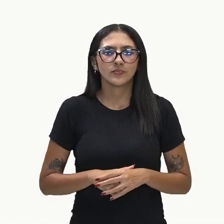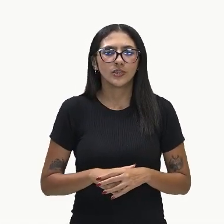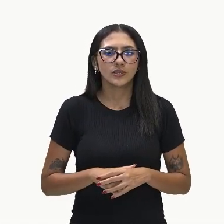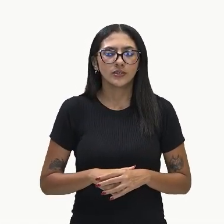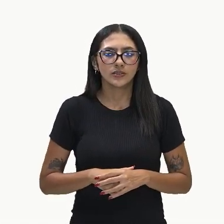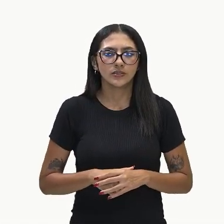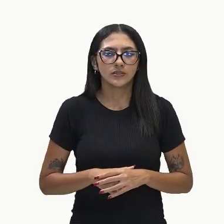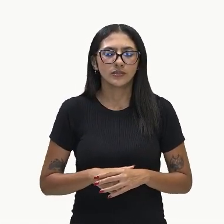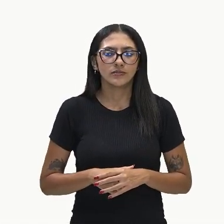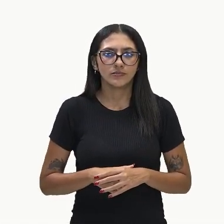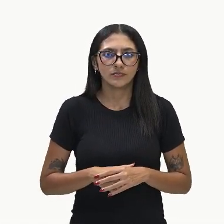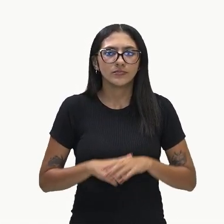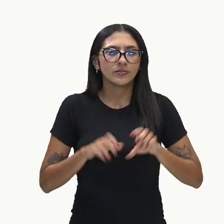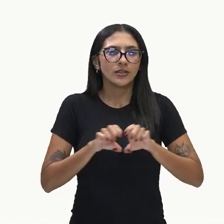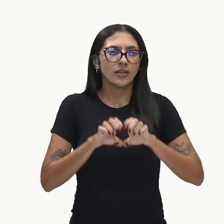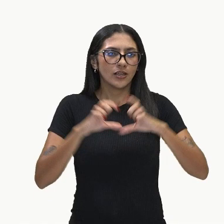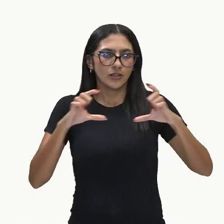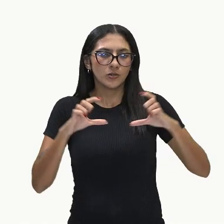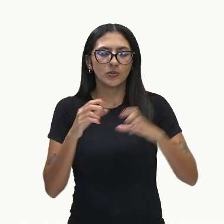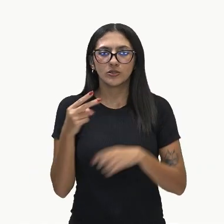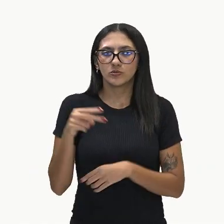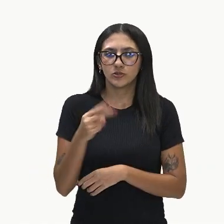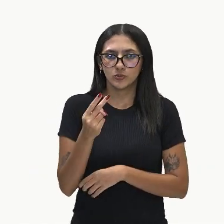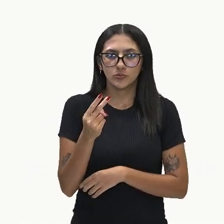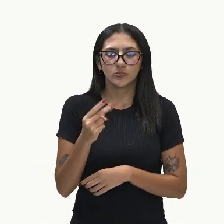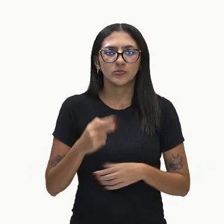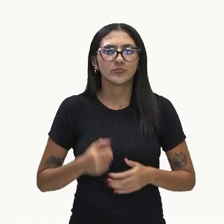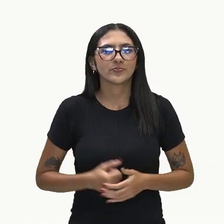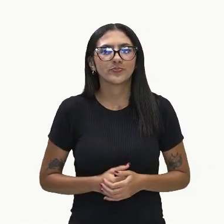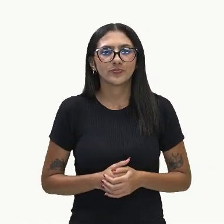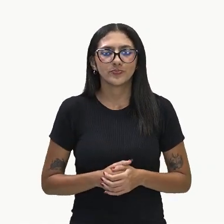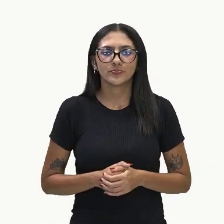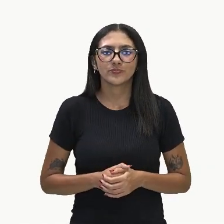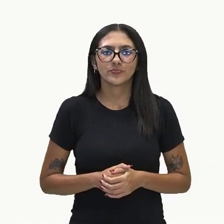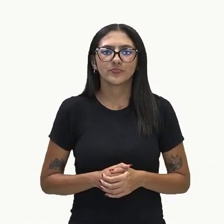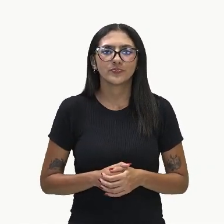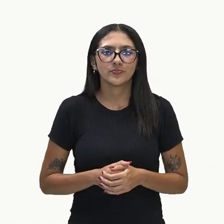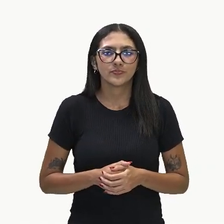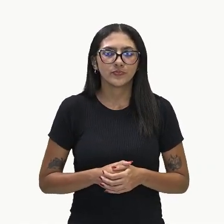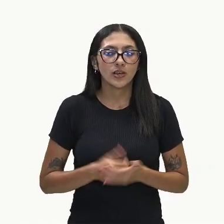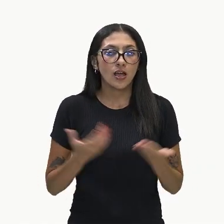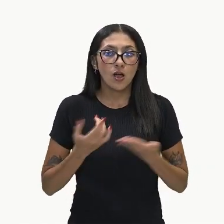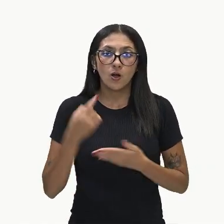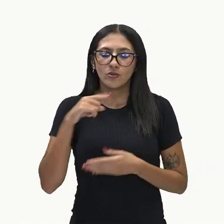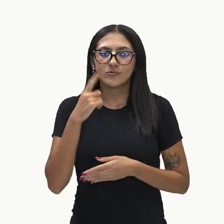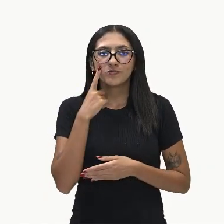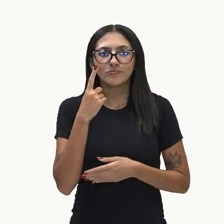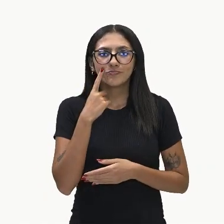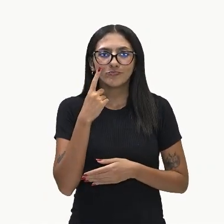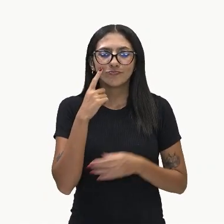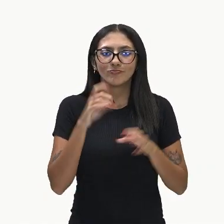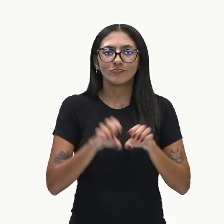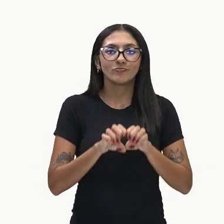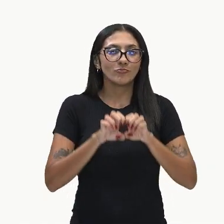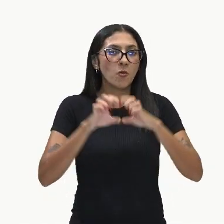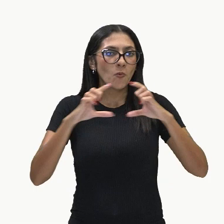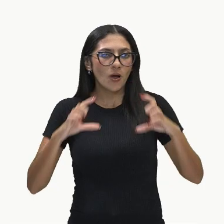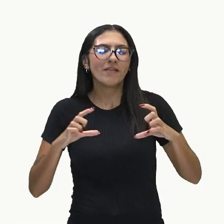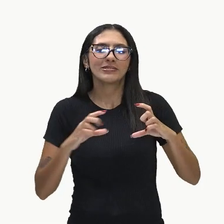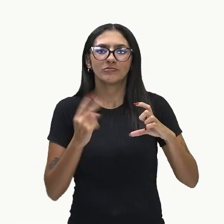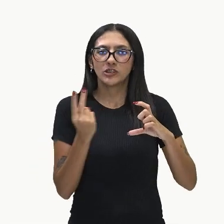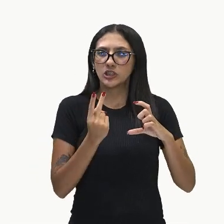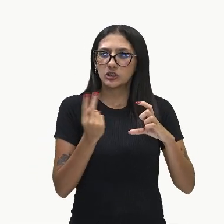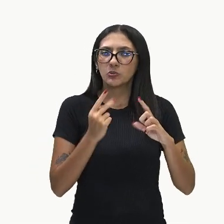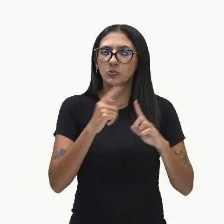Próximo, equação do segundo grau. Então, agora, a gente vai ver aí a nossa equação do segundo